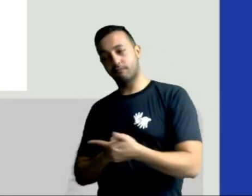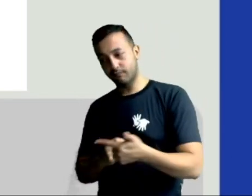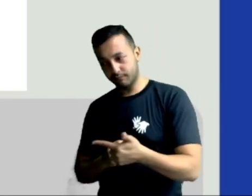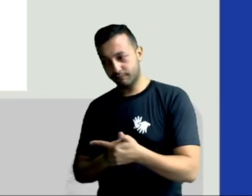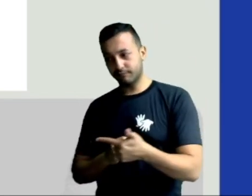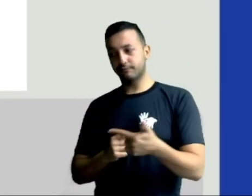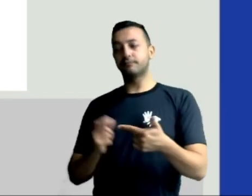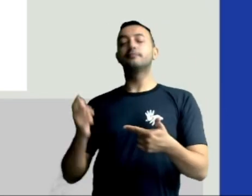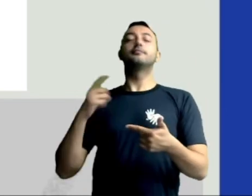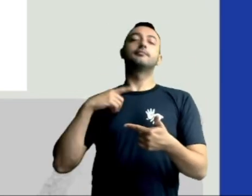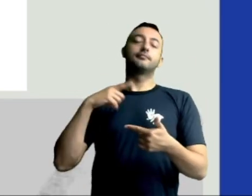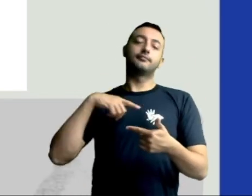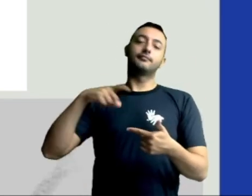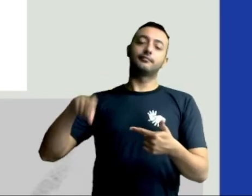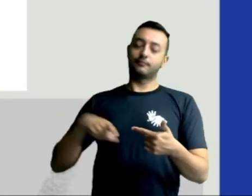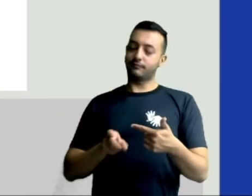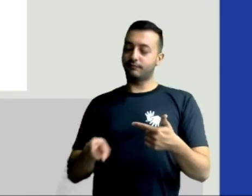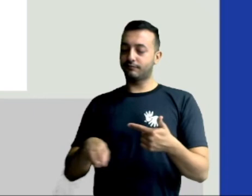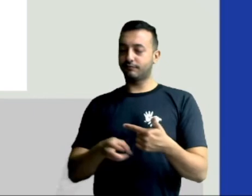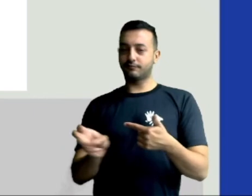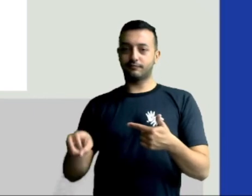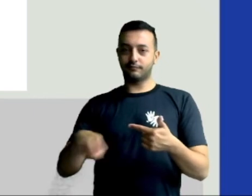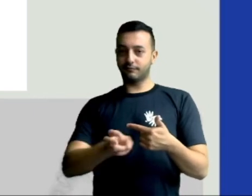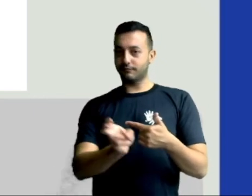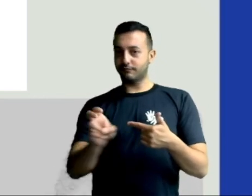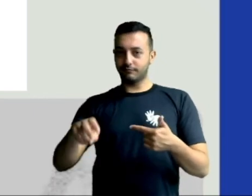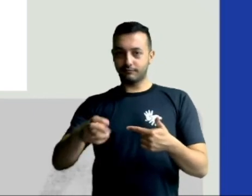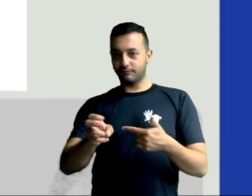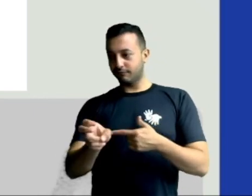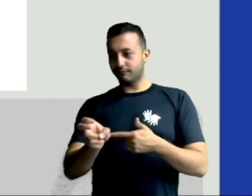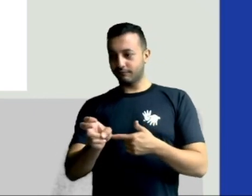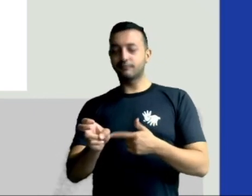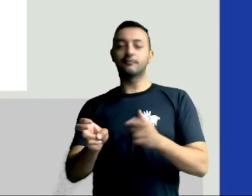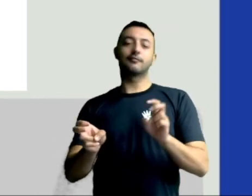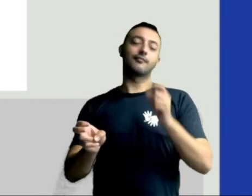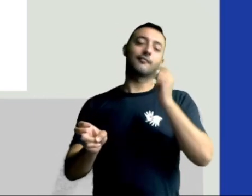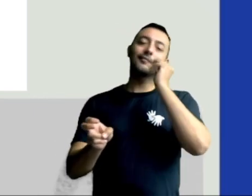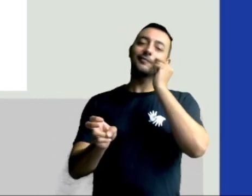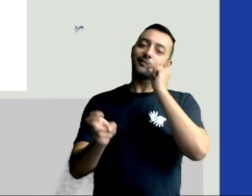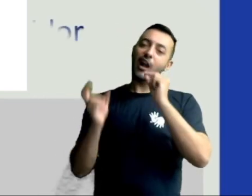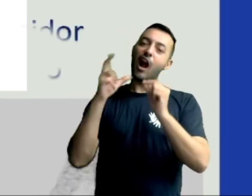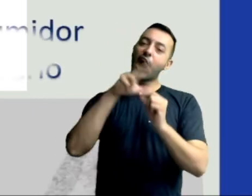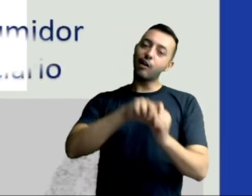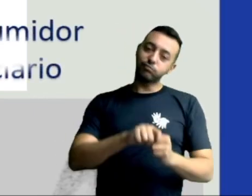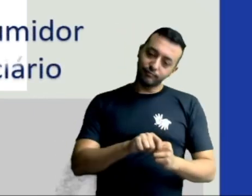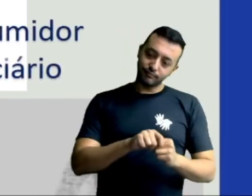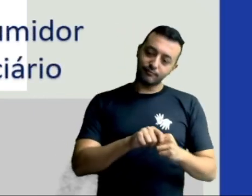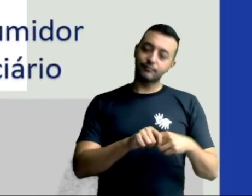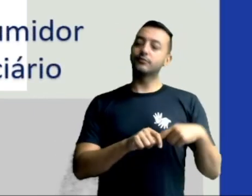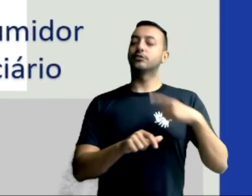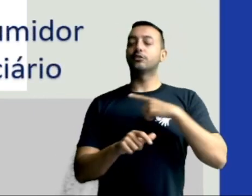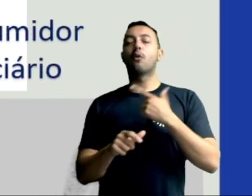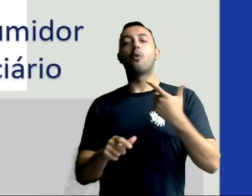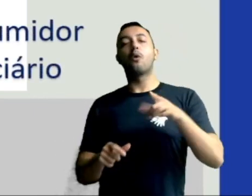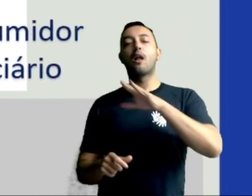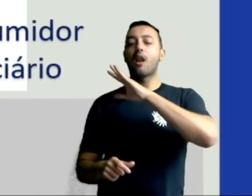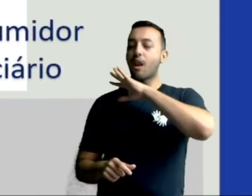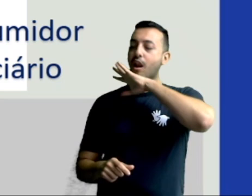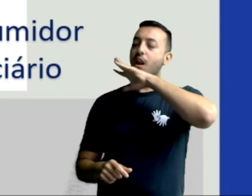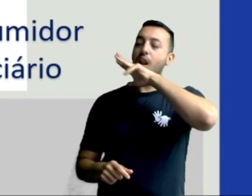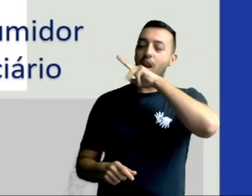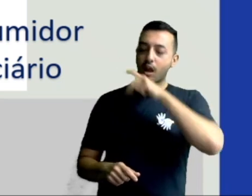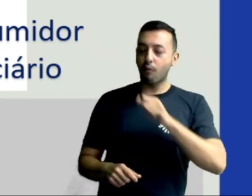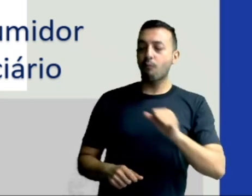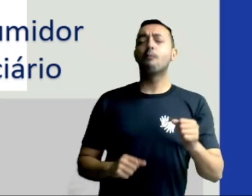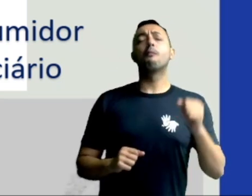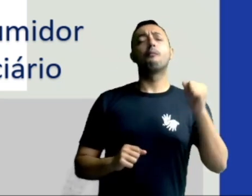consumidor secundário, que é a cobra, vai se alimentar ali do ratinho. Aí vem outro consumidor, que é o leão,